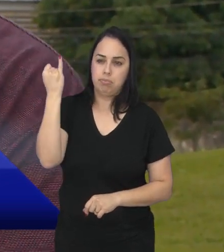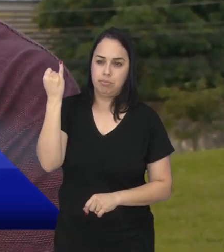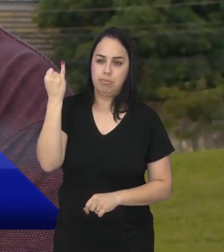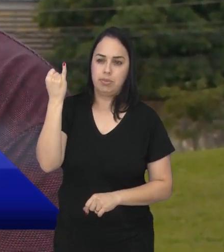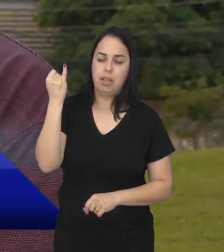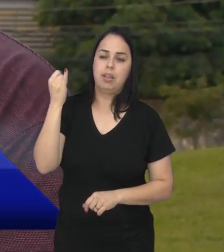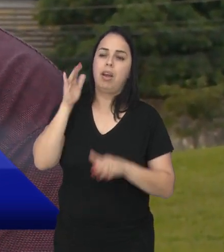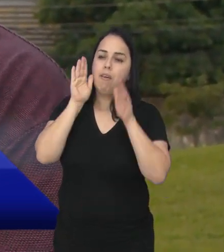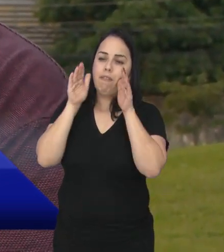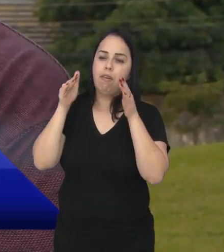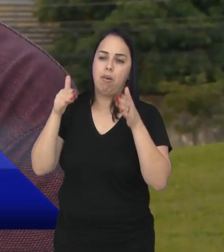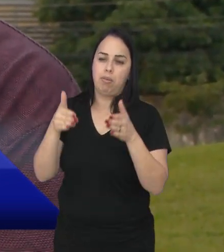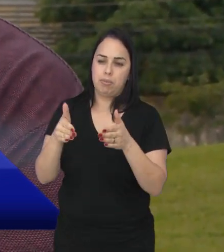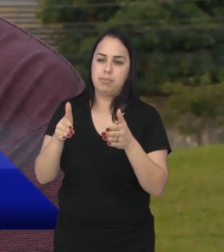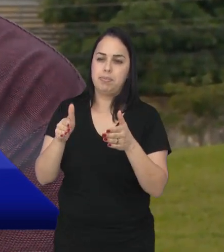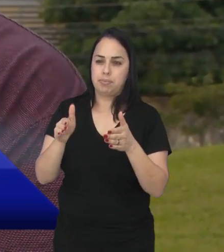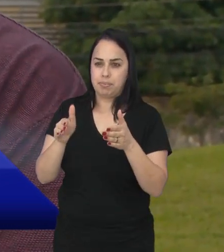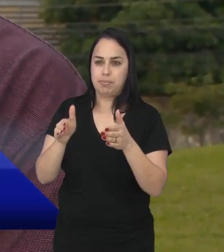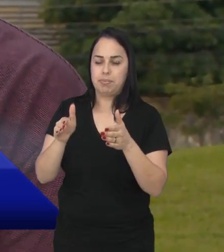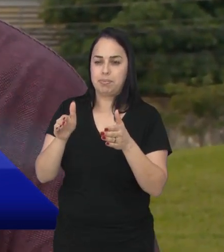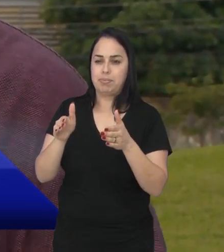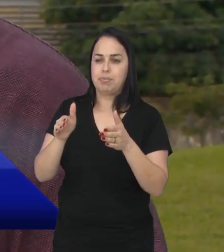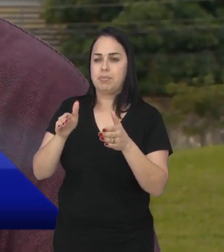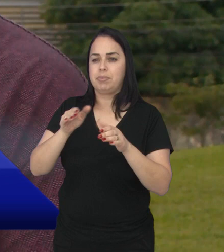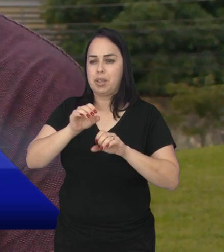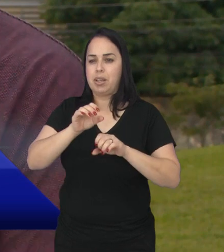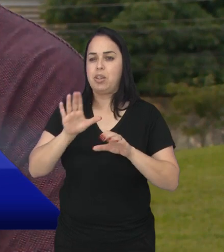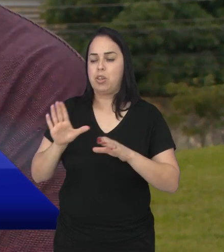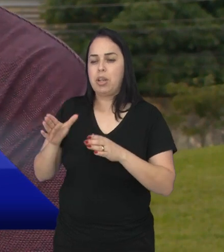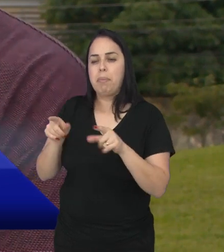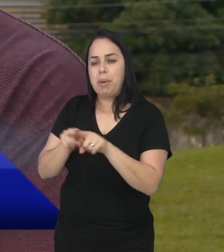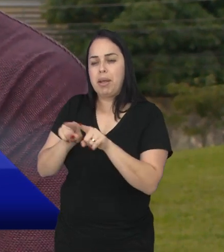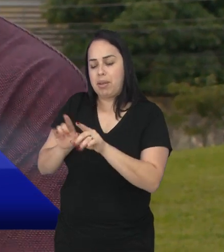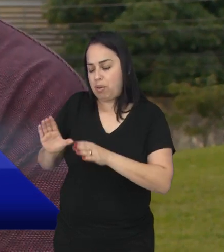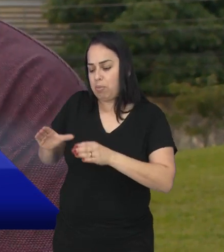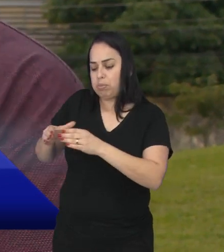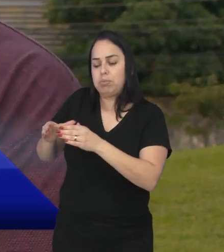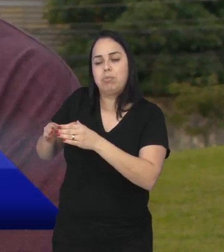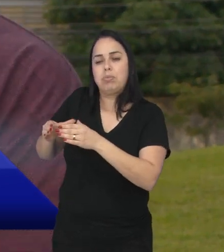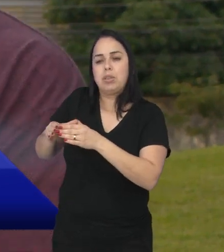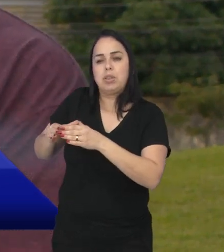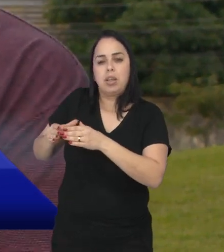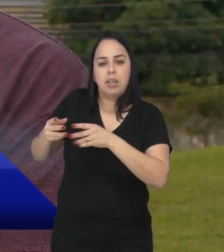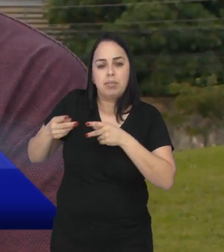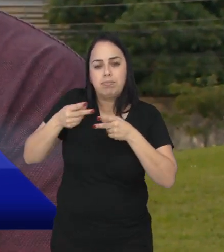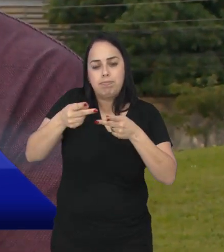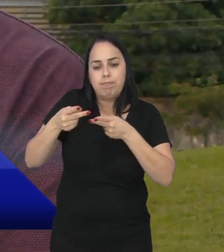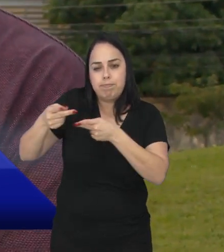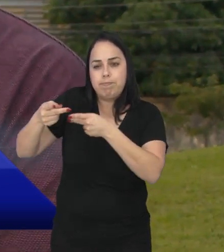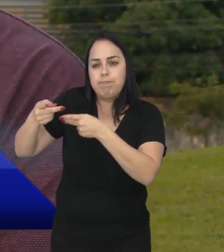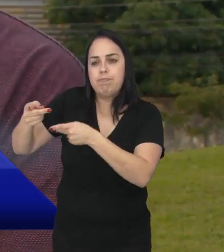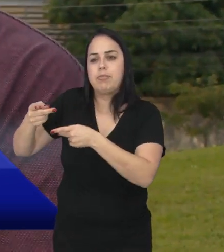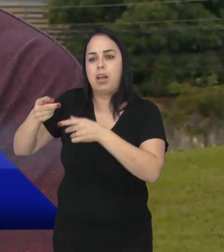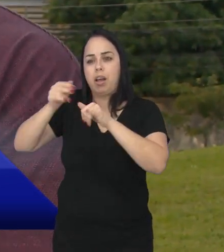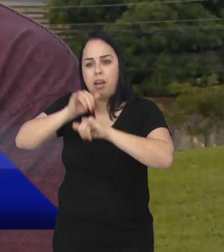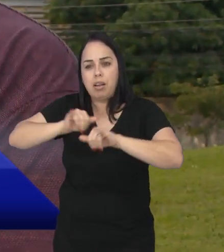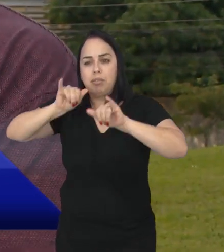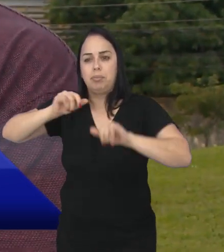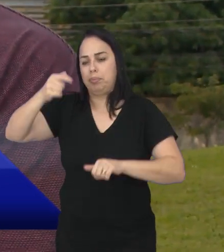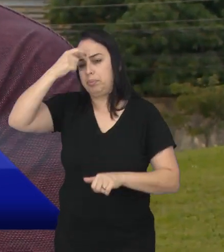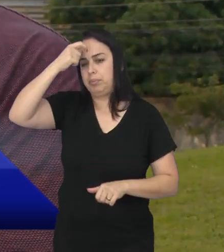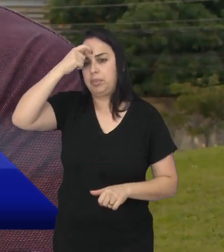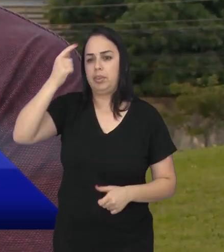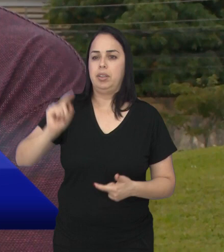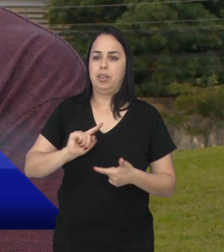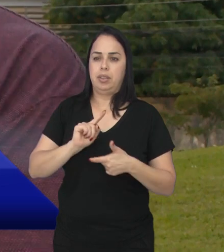Onde existe um foco em todo um direcionamento das nossas equipes para que se façam ações do município